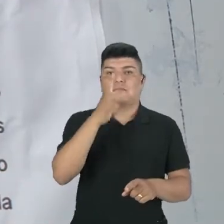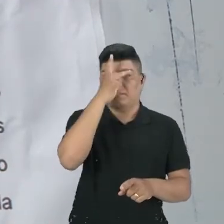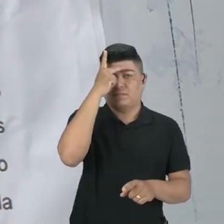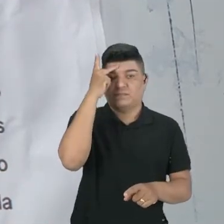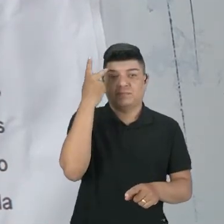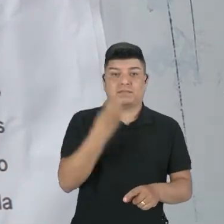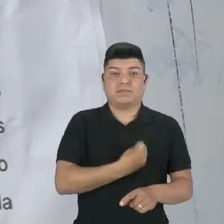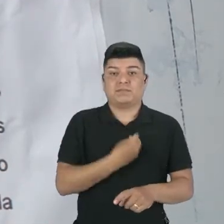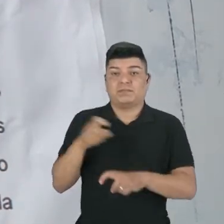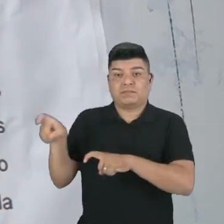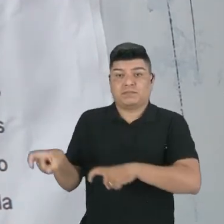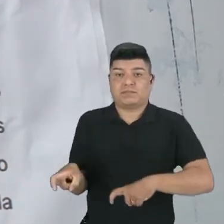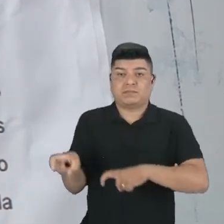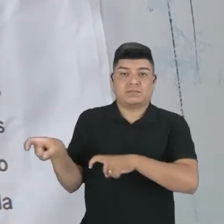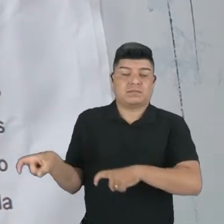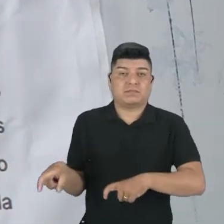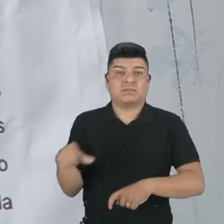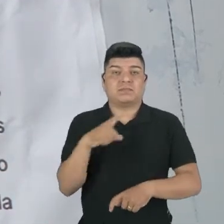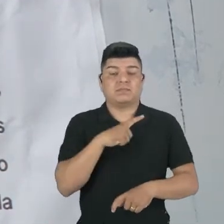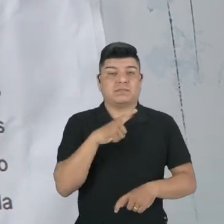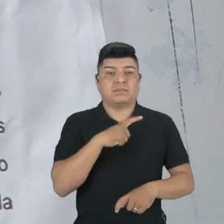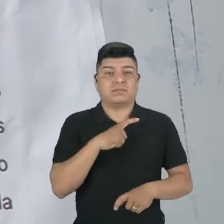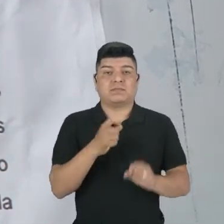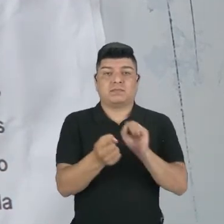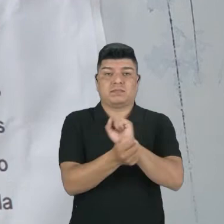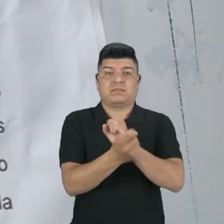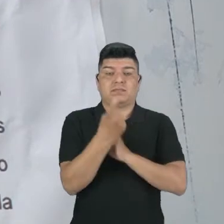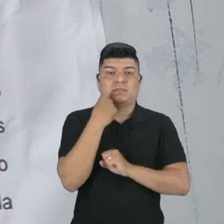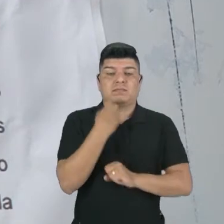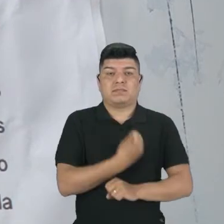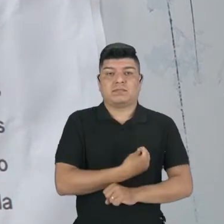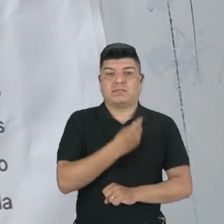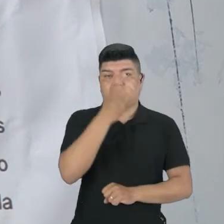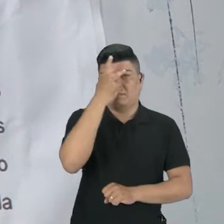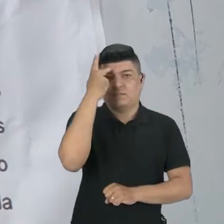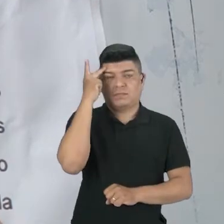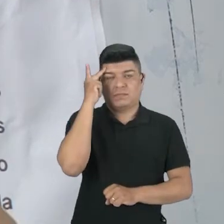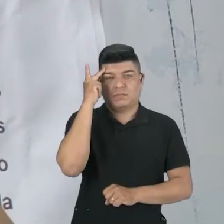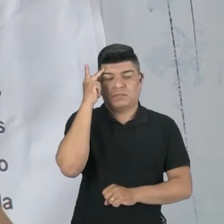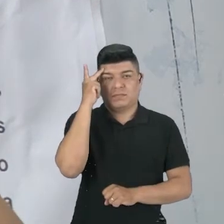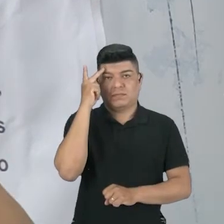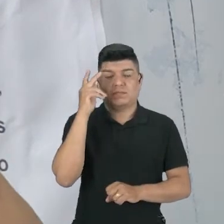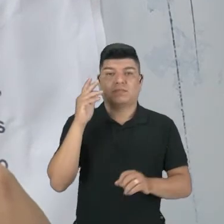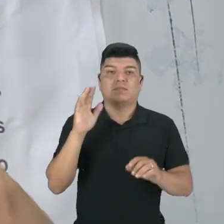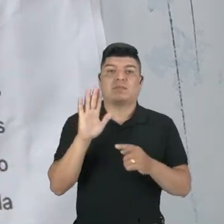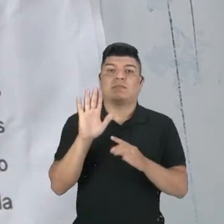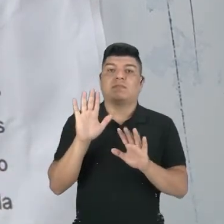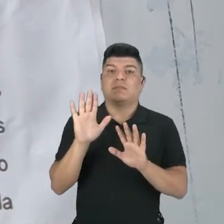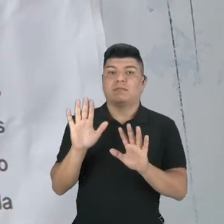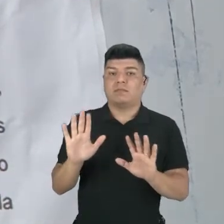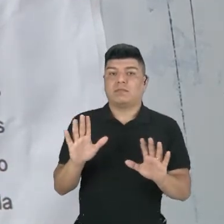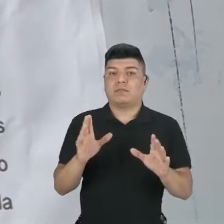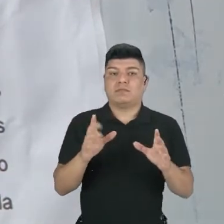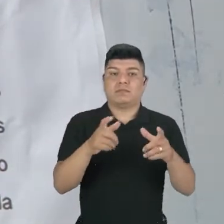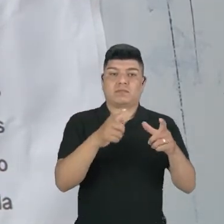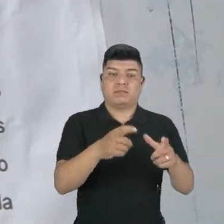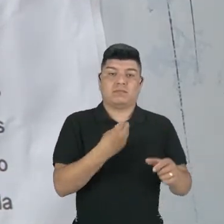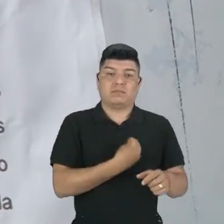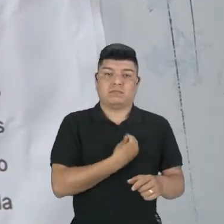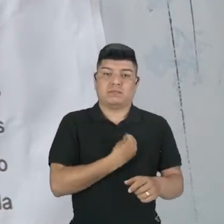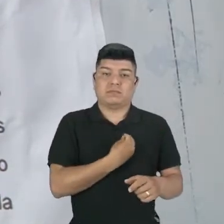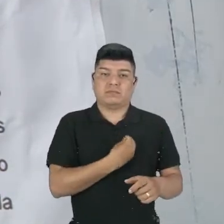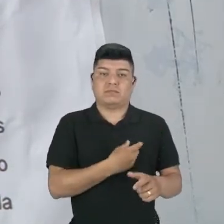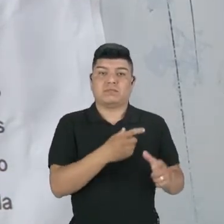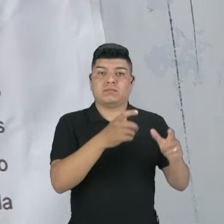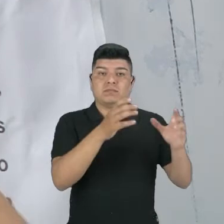no campo, tem quilombolas, que é as pessoas que é chamado quilombola, a pessoa que vive em